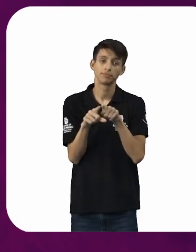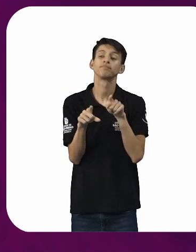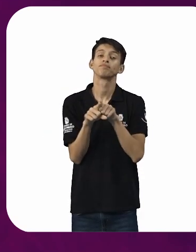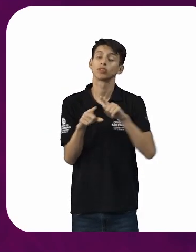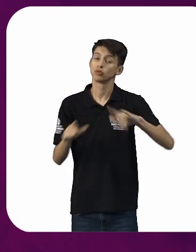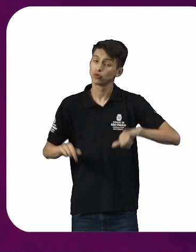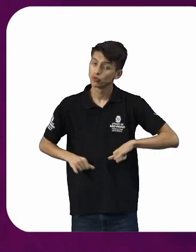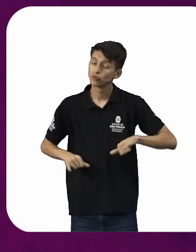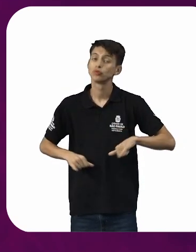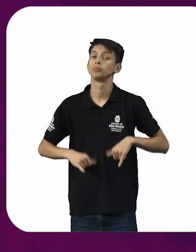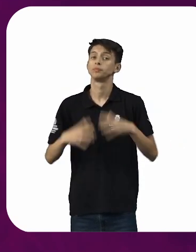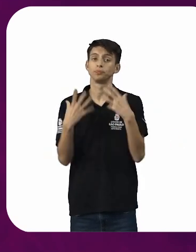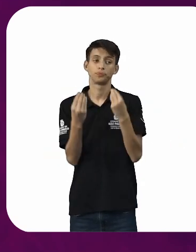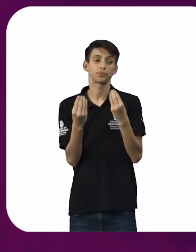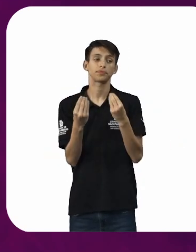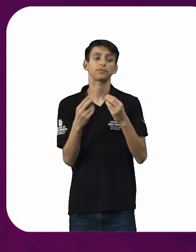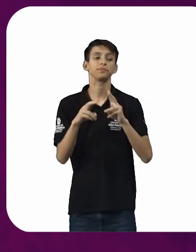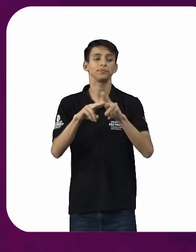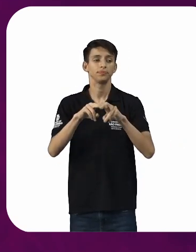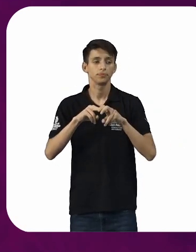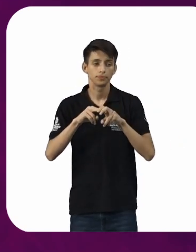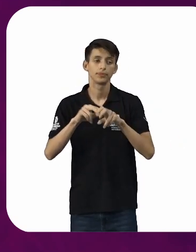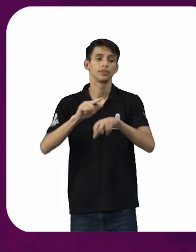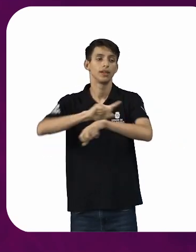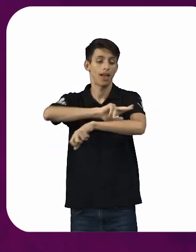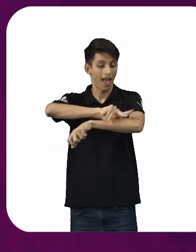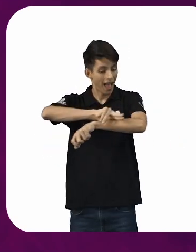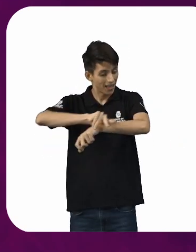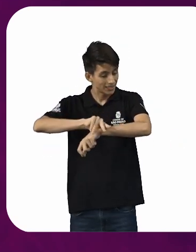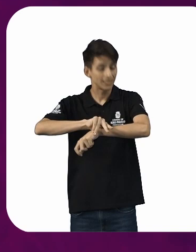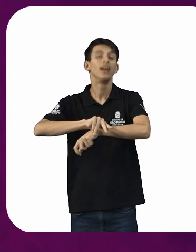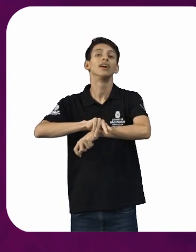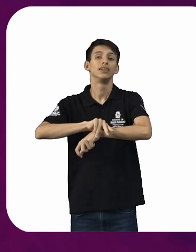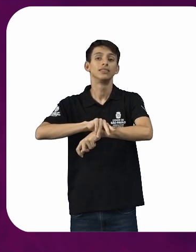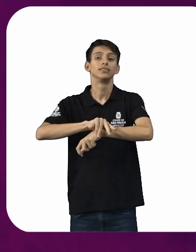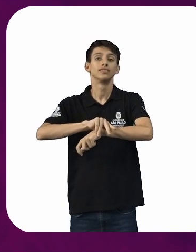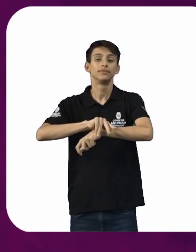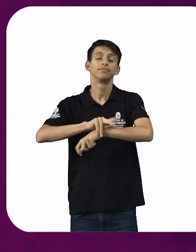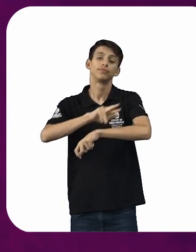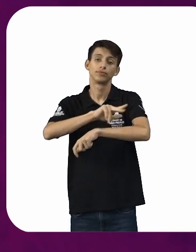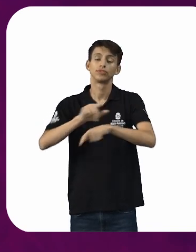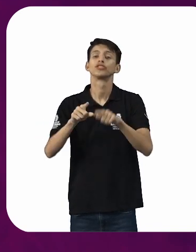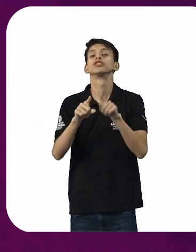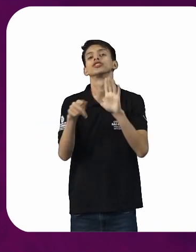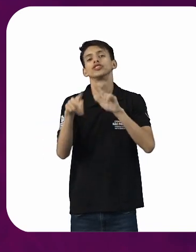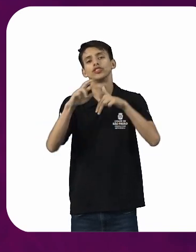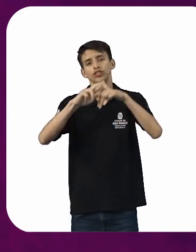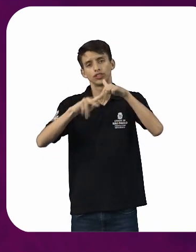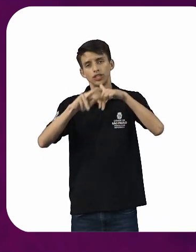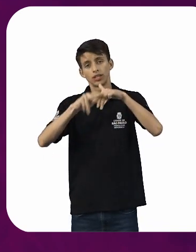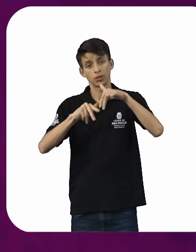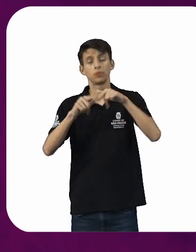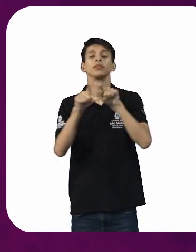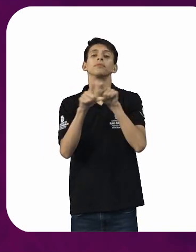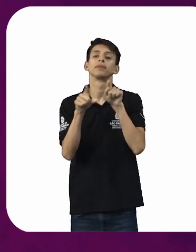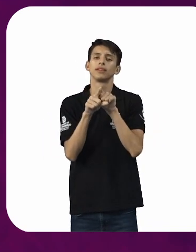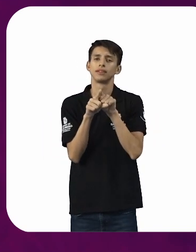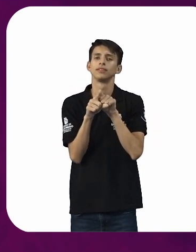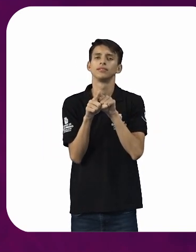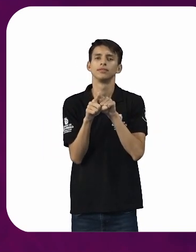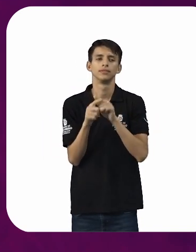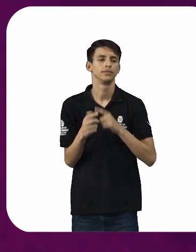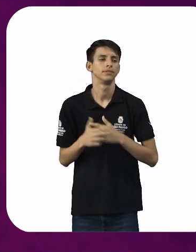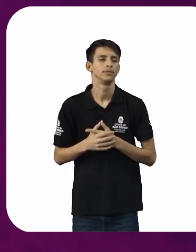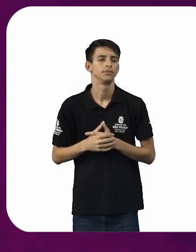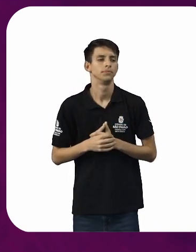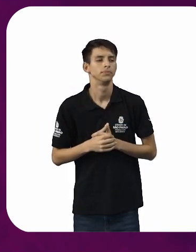sociedade sobre as costas. Então, essa dinâmica raça, gênero e classe, ela é decisória para a gente superar a discriminação.